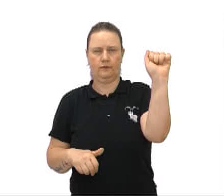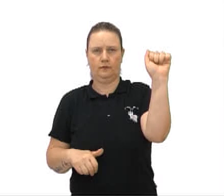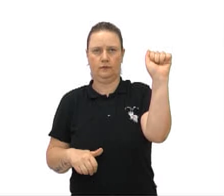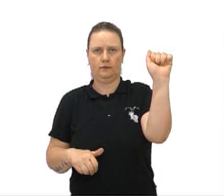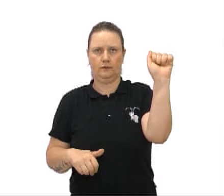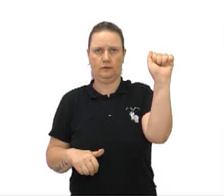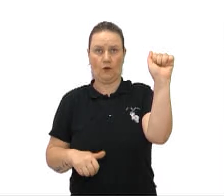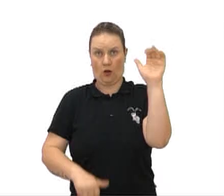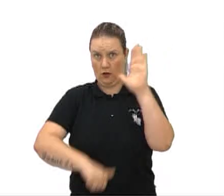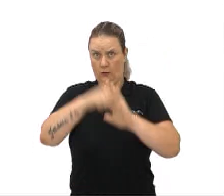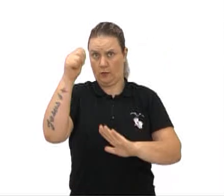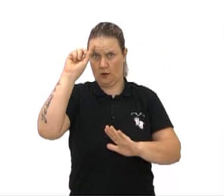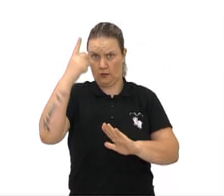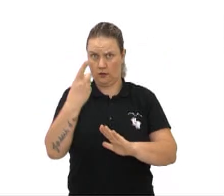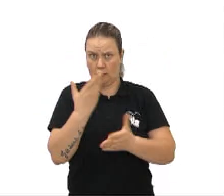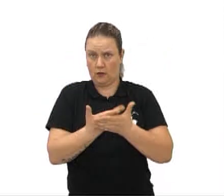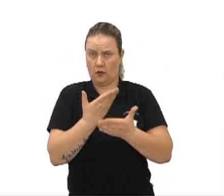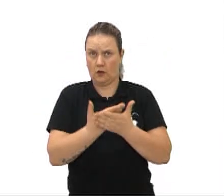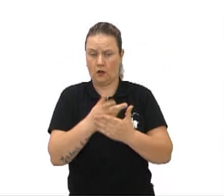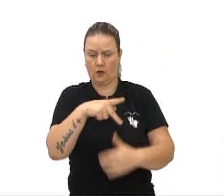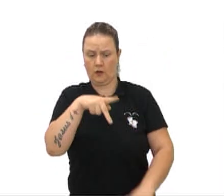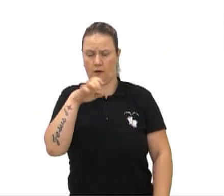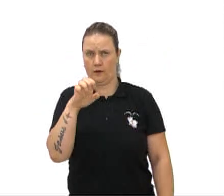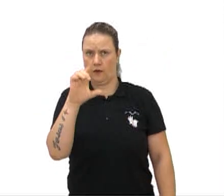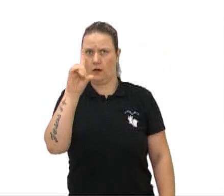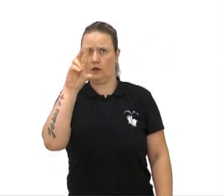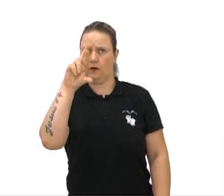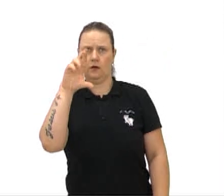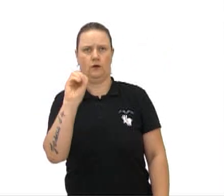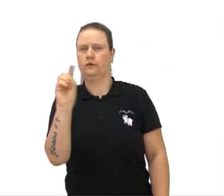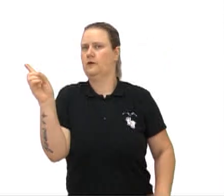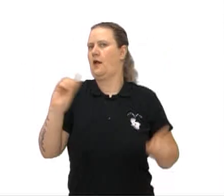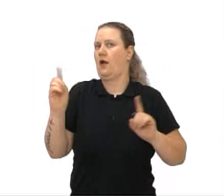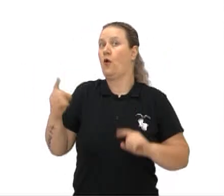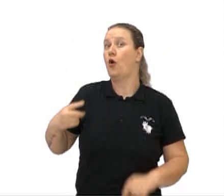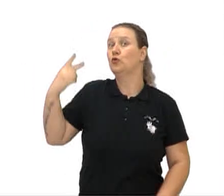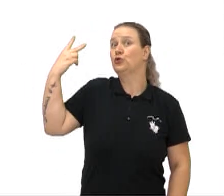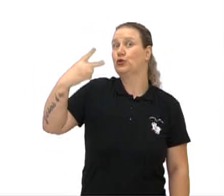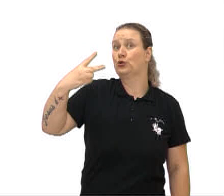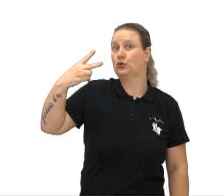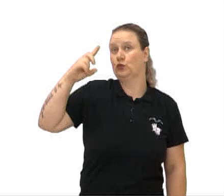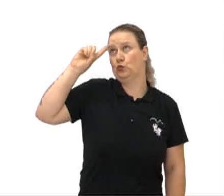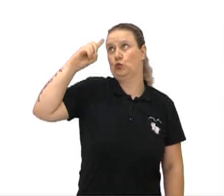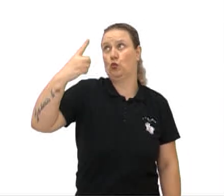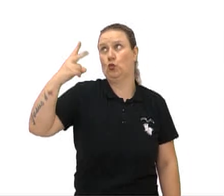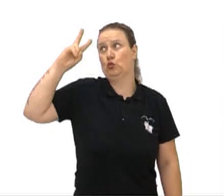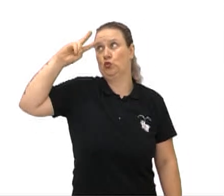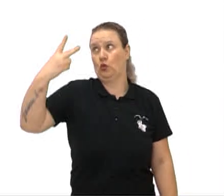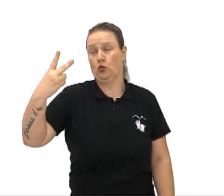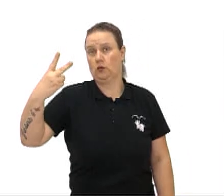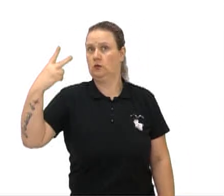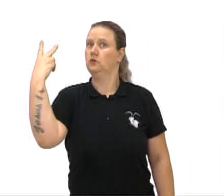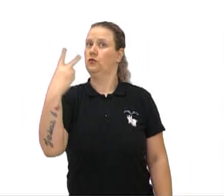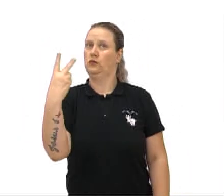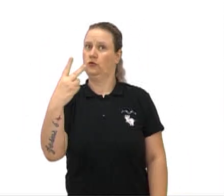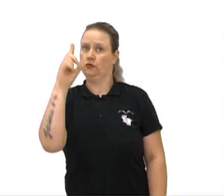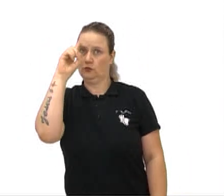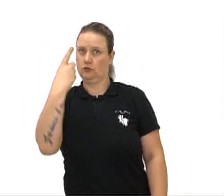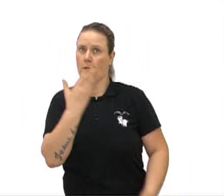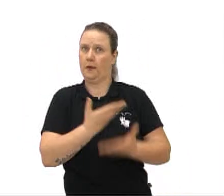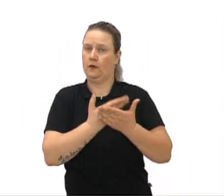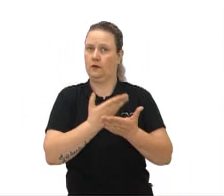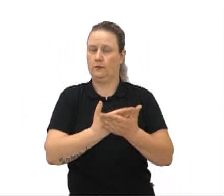dia de aula de Pedro? Não, né? É o segundo dia de aula de Pedro. Então, lá